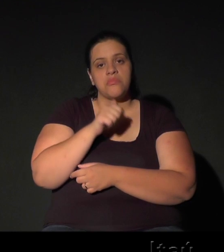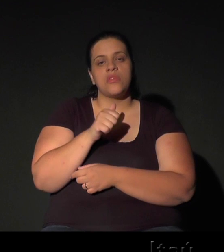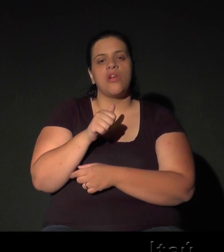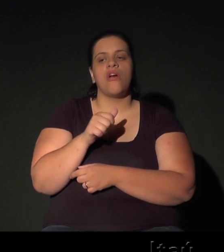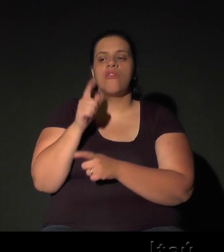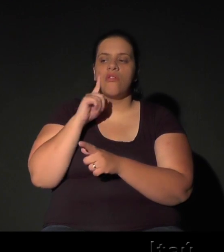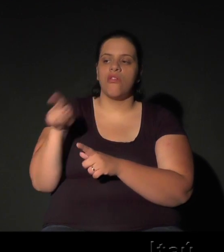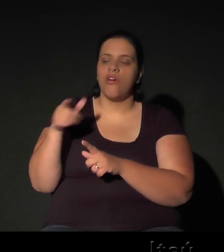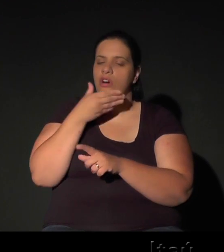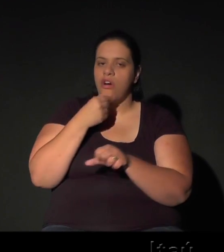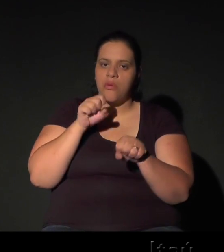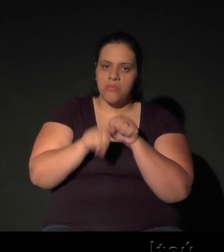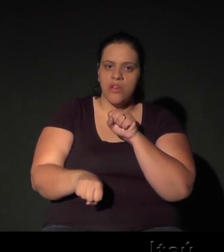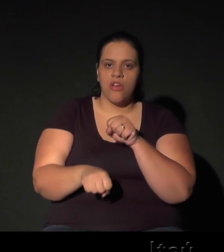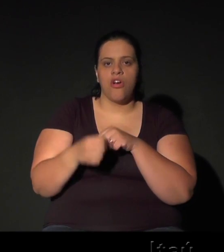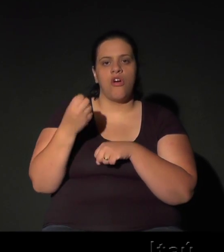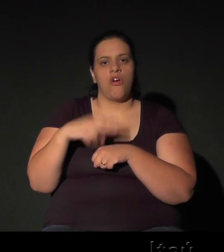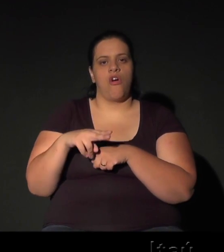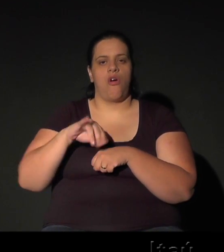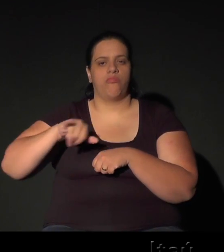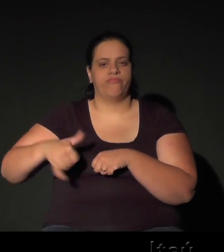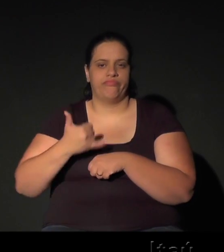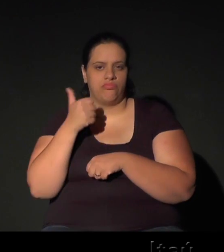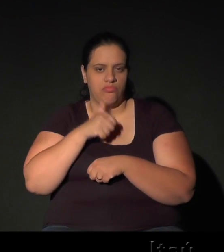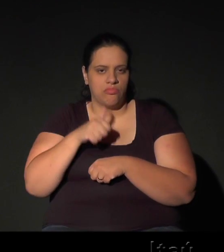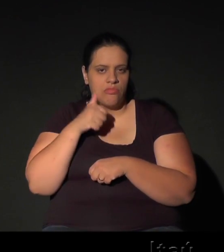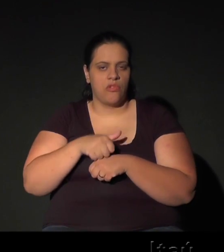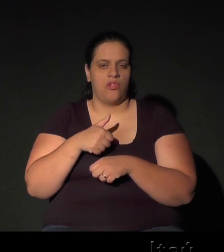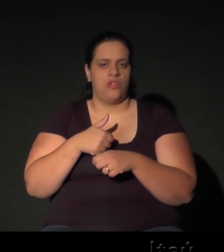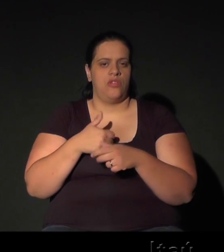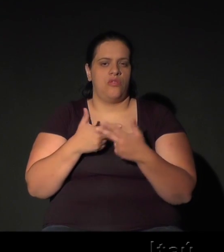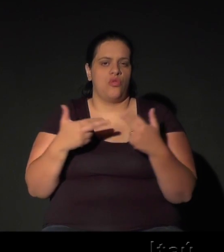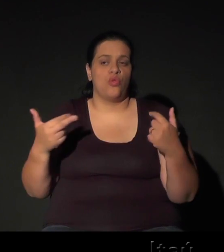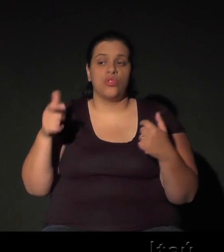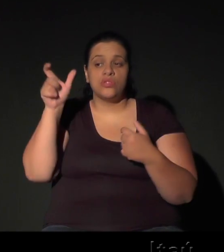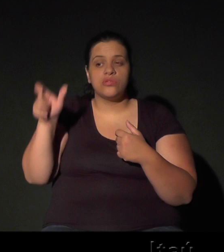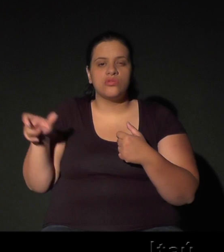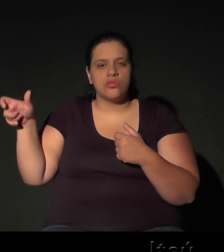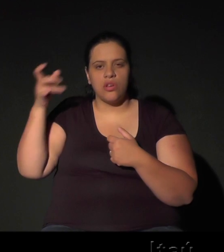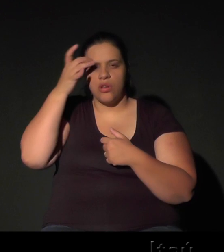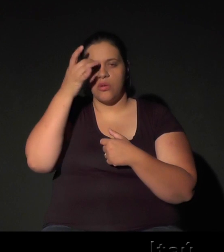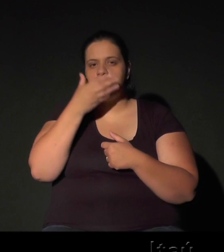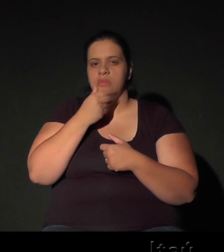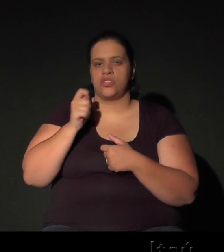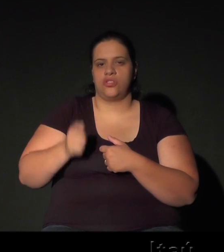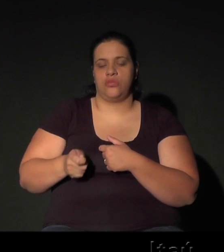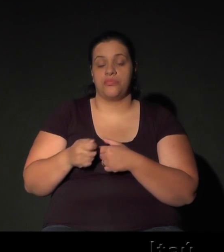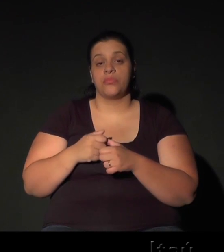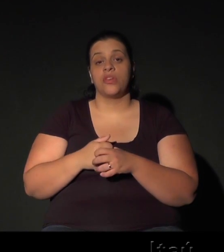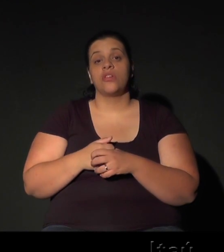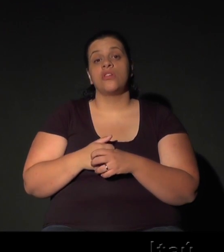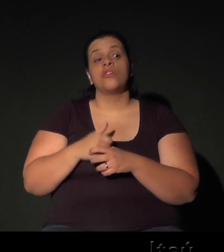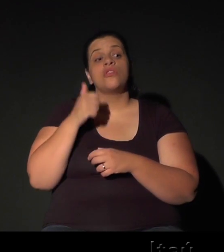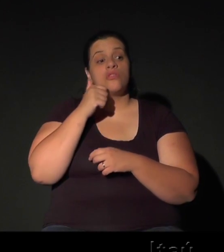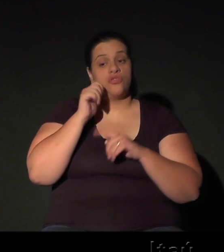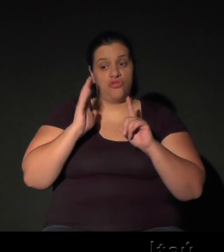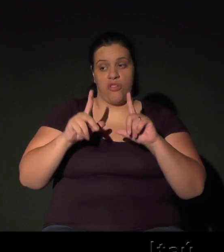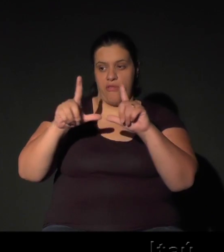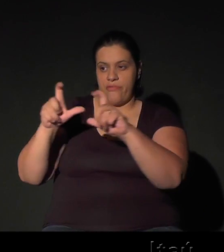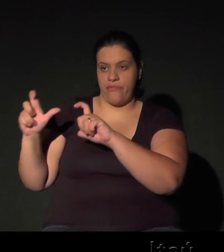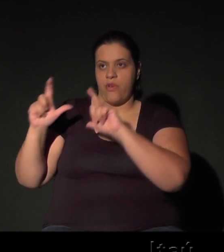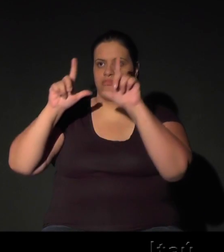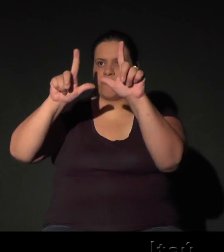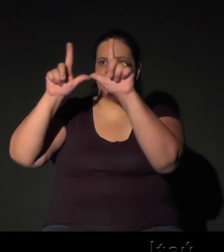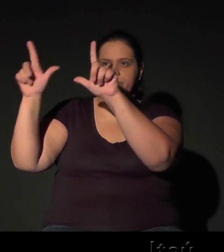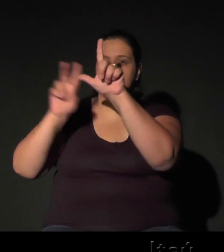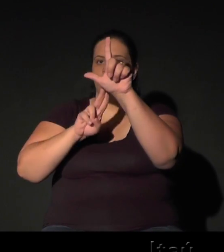estuprador se era abusador qualquer coisa assim de cunho machista e aí eles elas colocaram as fotos de cada